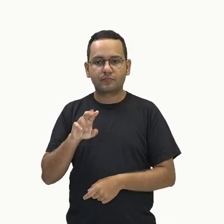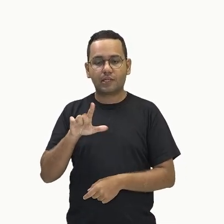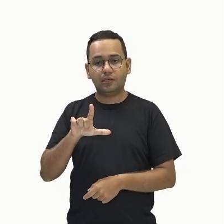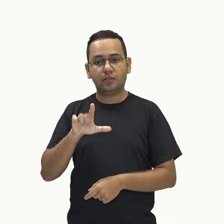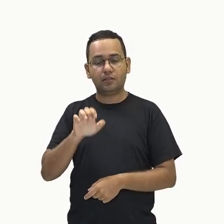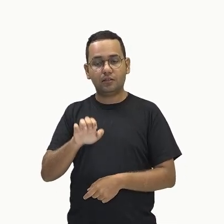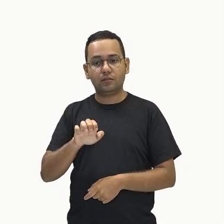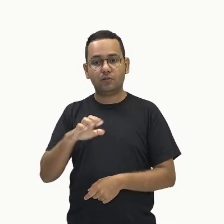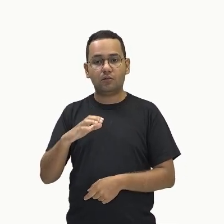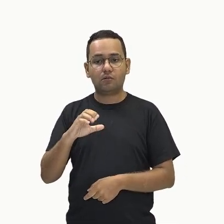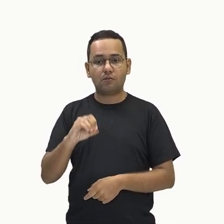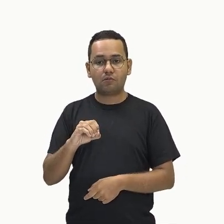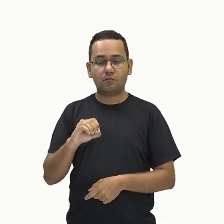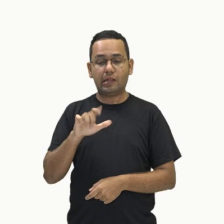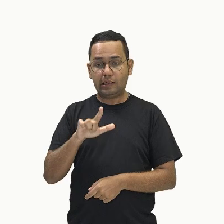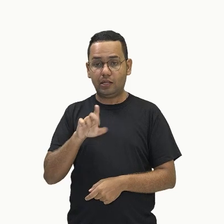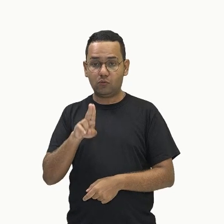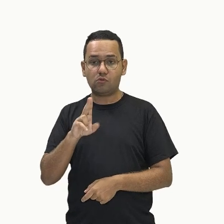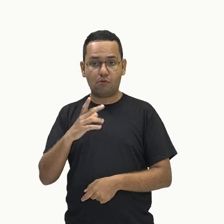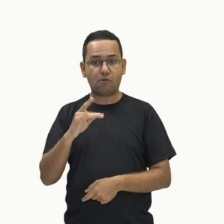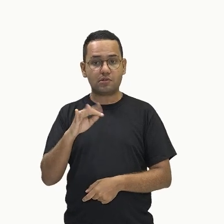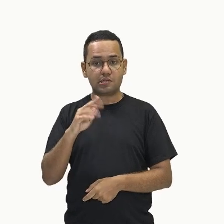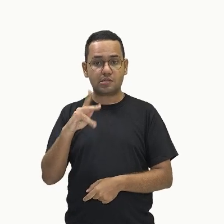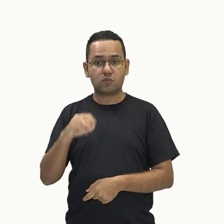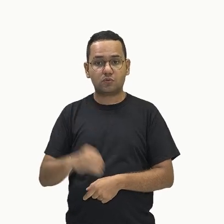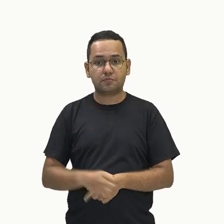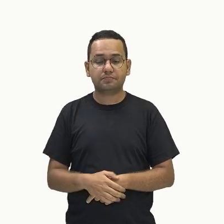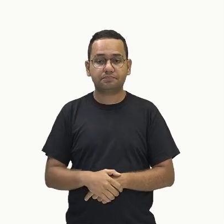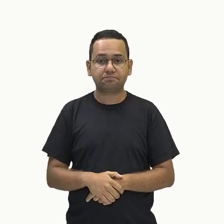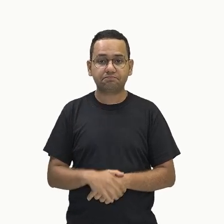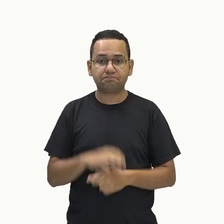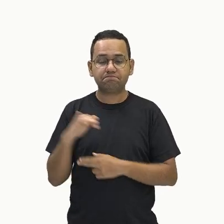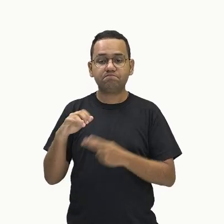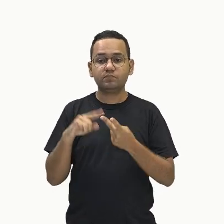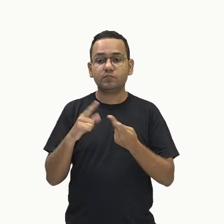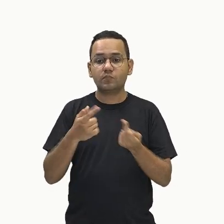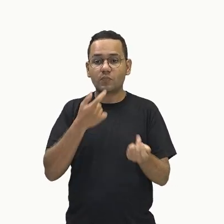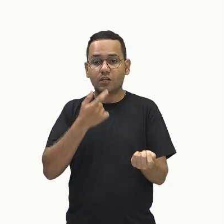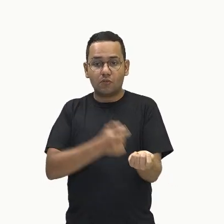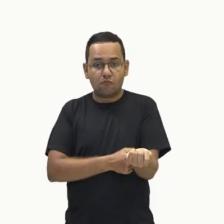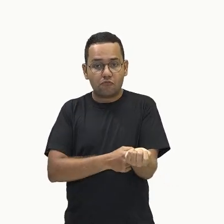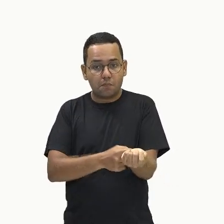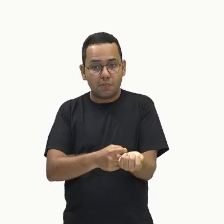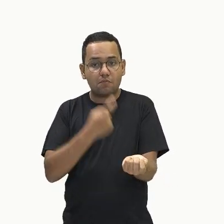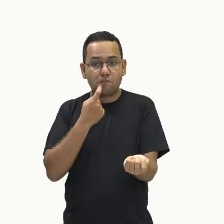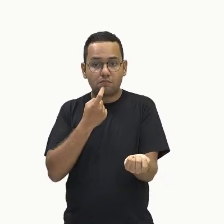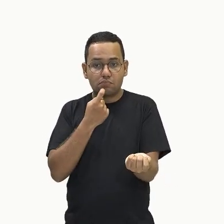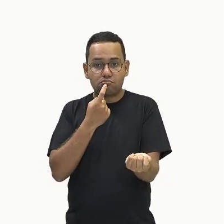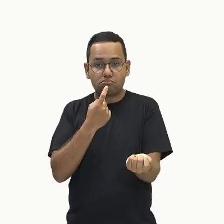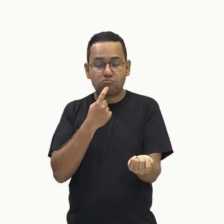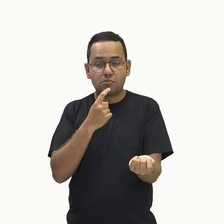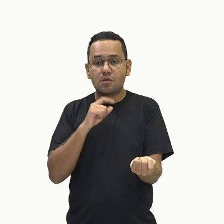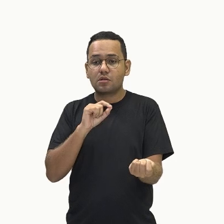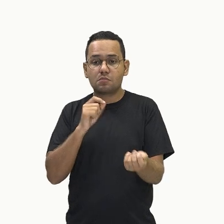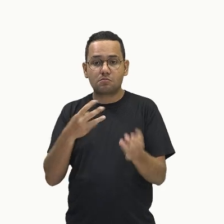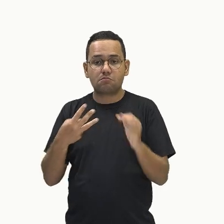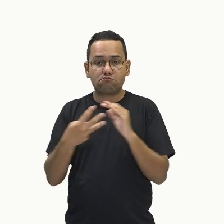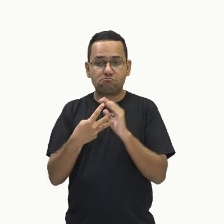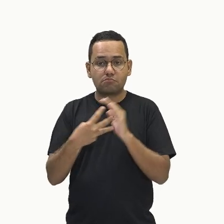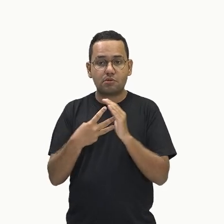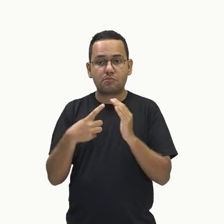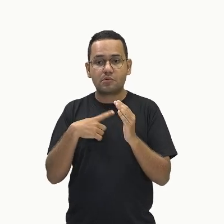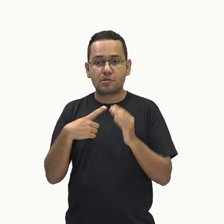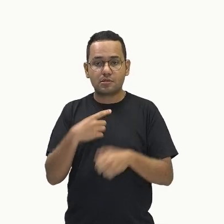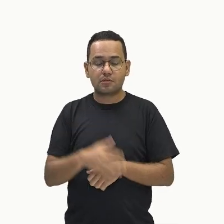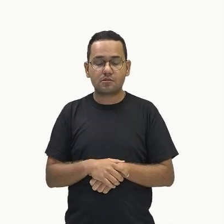E os glóbulos vermelhos, que são as células responsáveis pelo